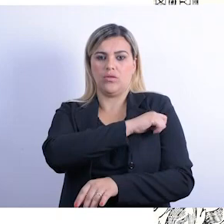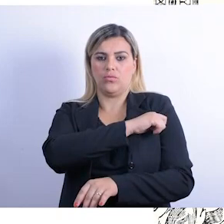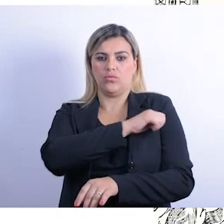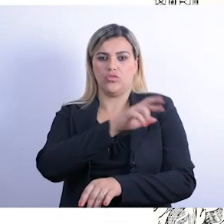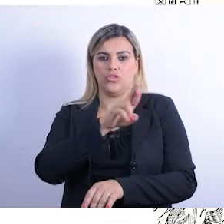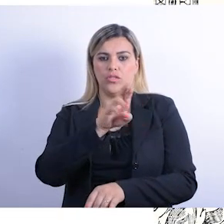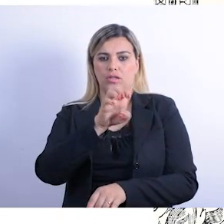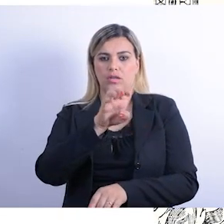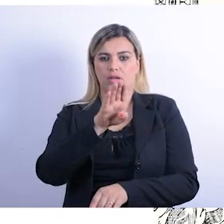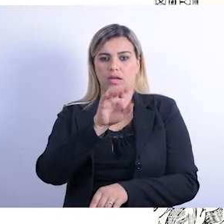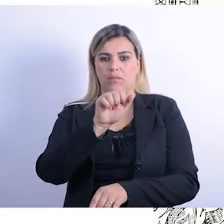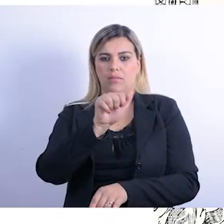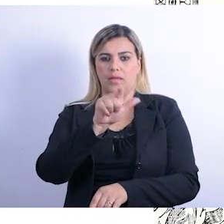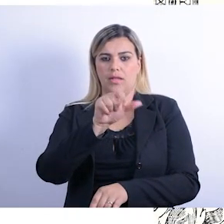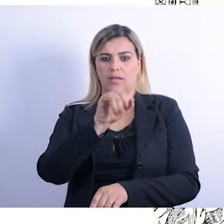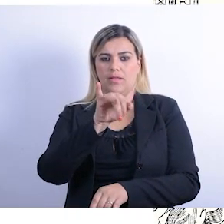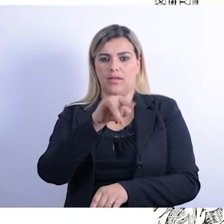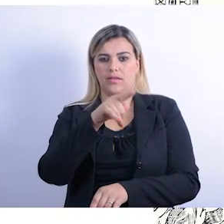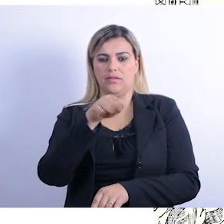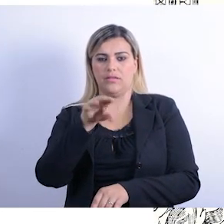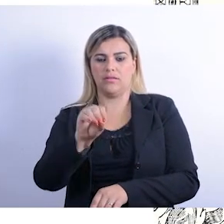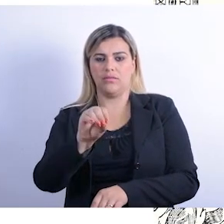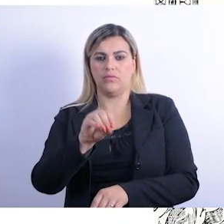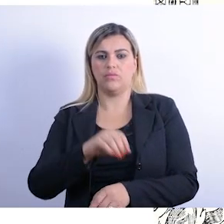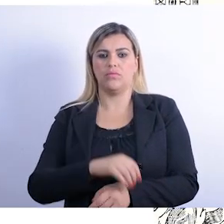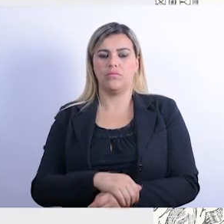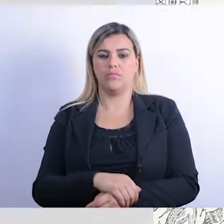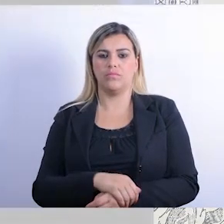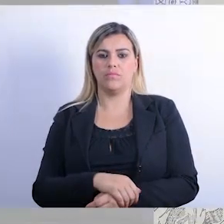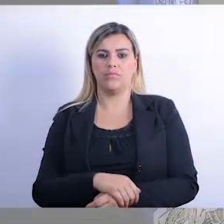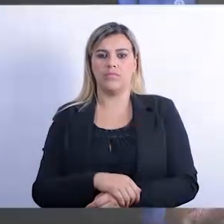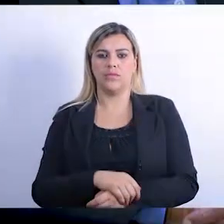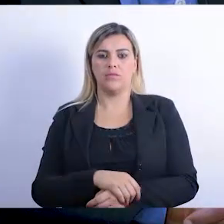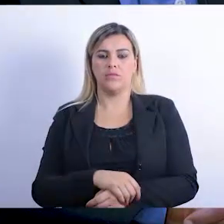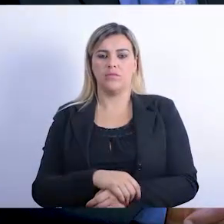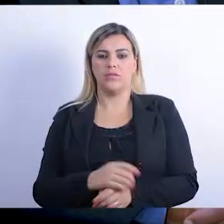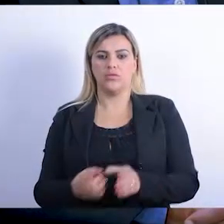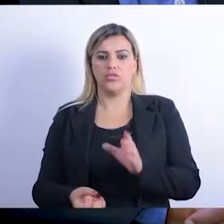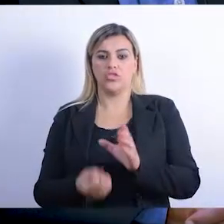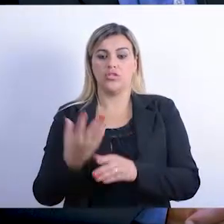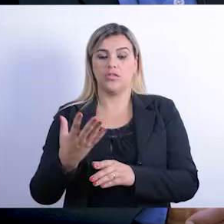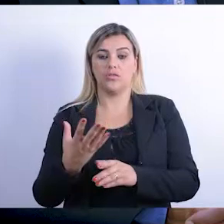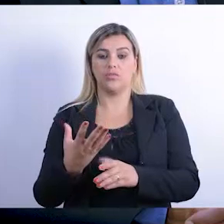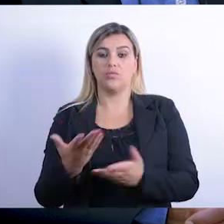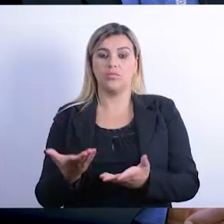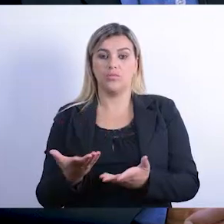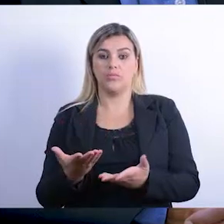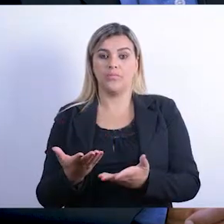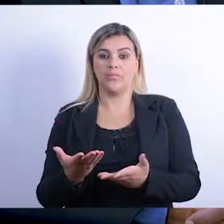Reabilitação. Universidade de Reabilitação. E, através dessa executiva, a gente tinha, então, permissão de fazer reunião para discutir